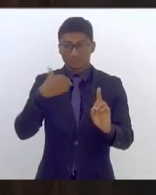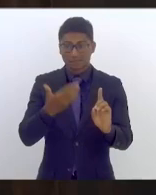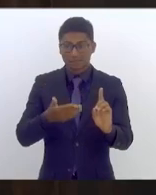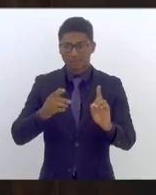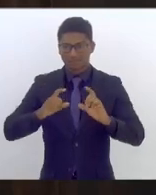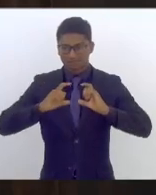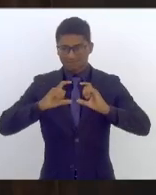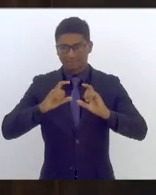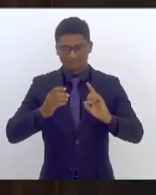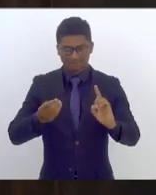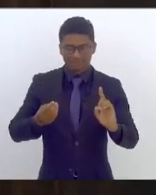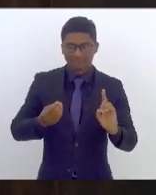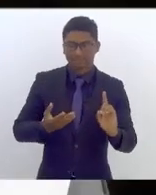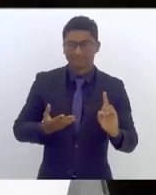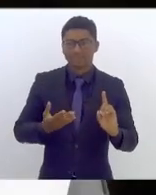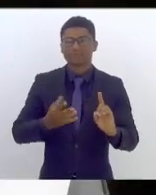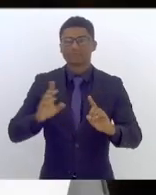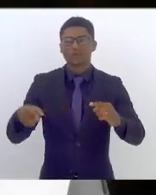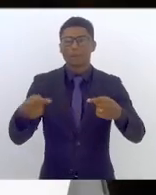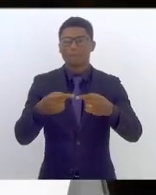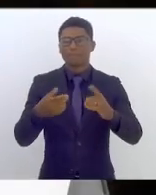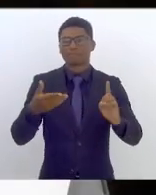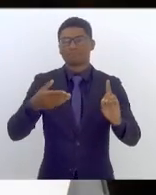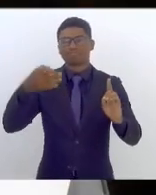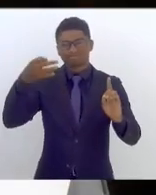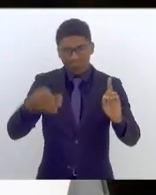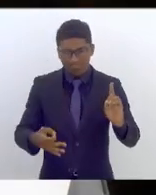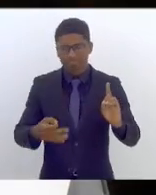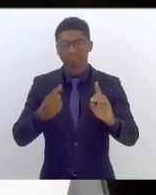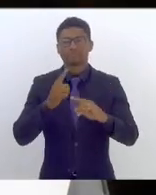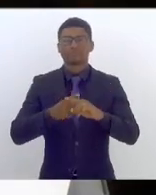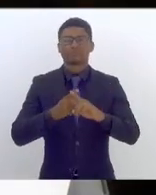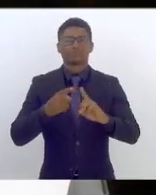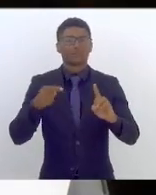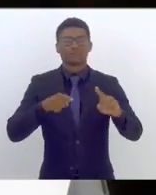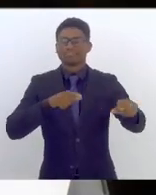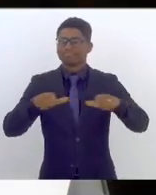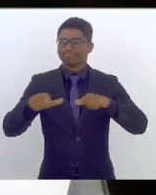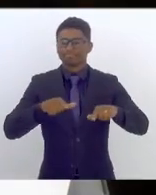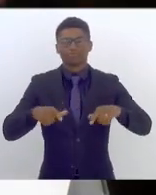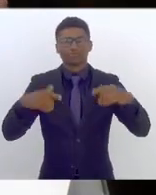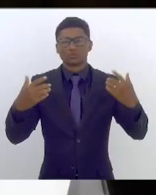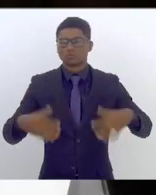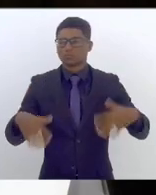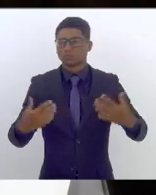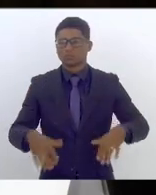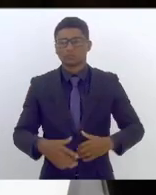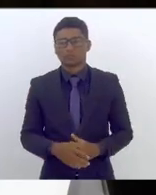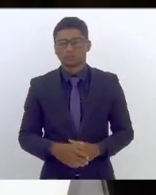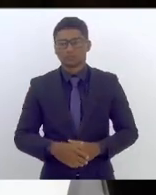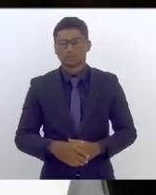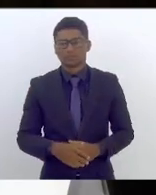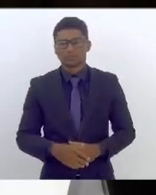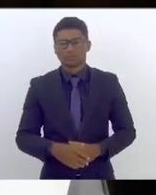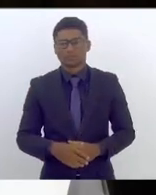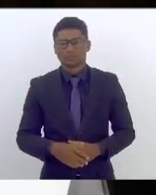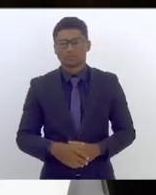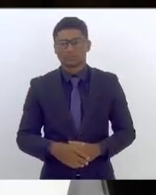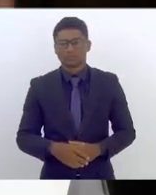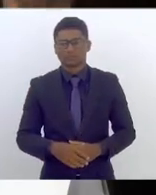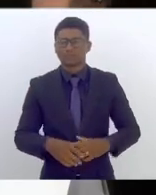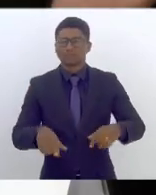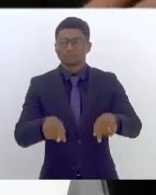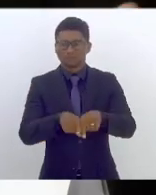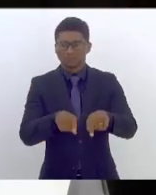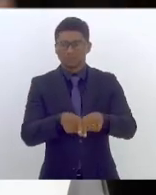Laura que é mais do que merecida por tudo que eu não bem não vou falar das conquistas que